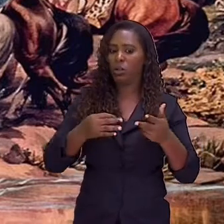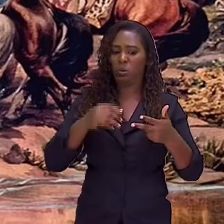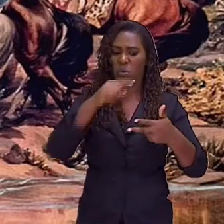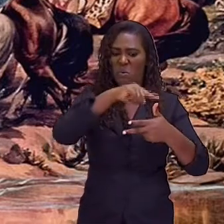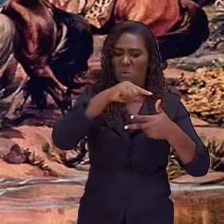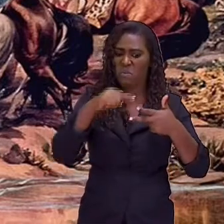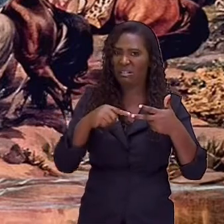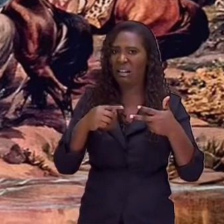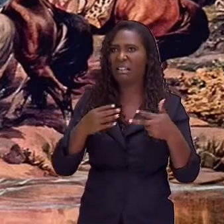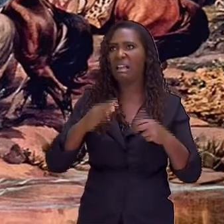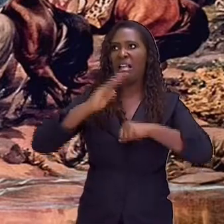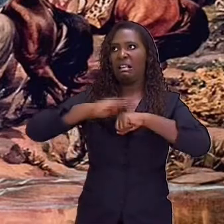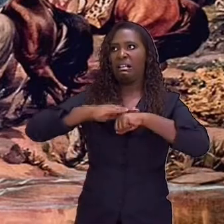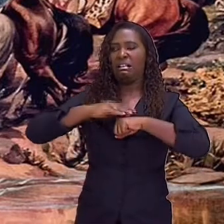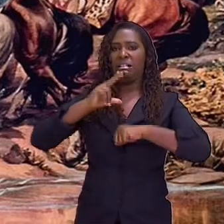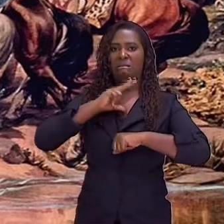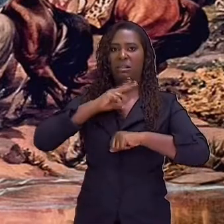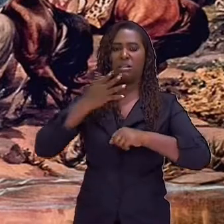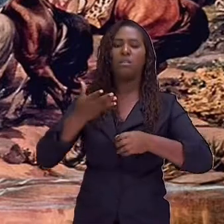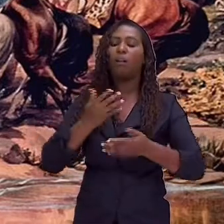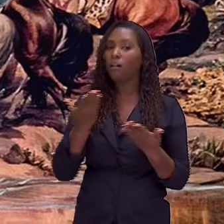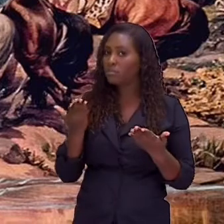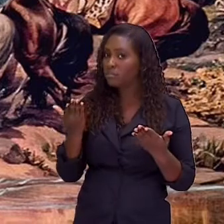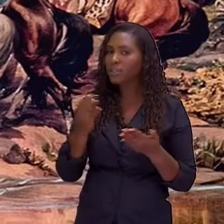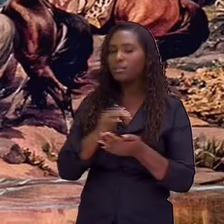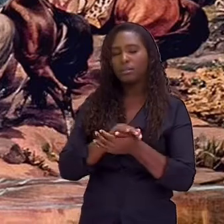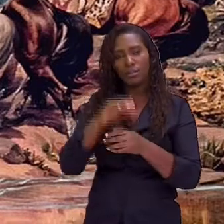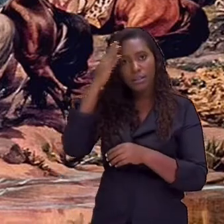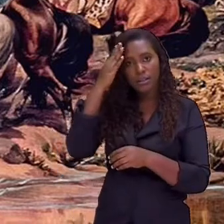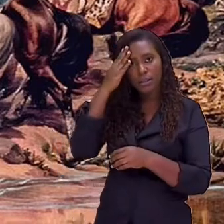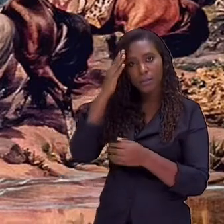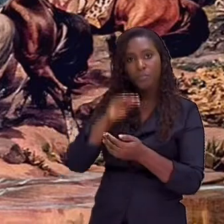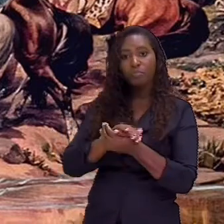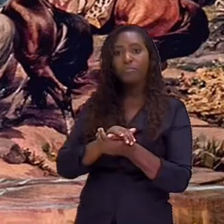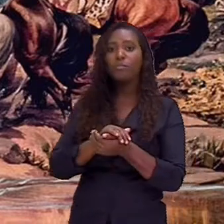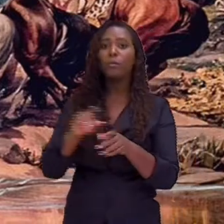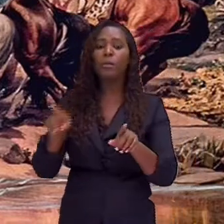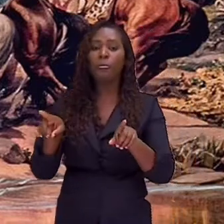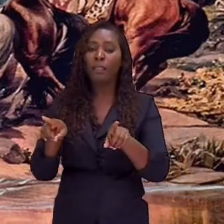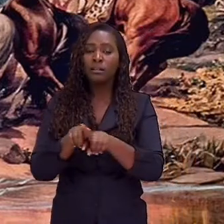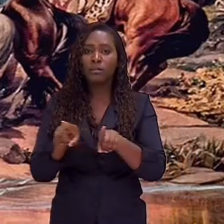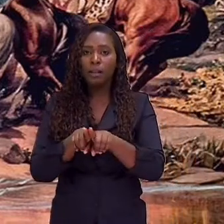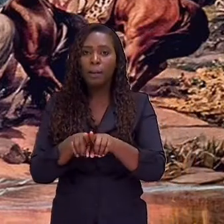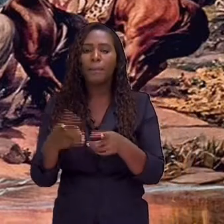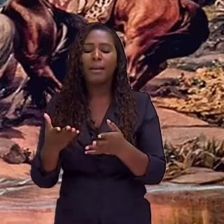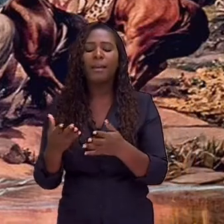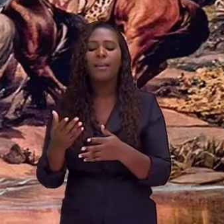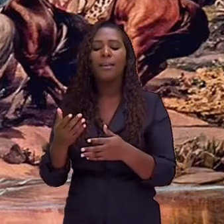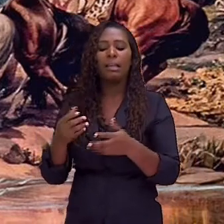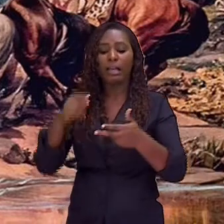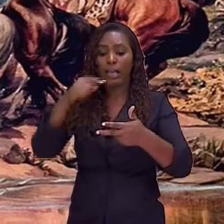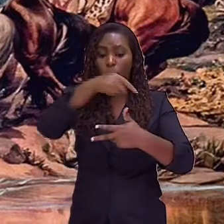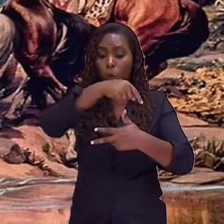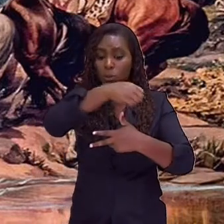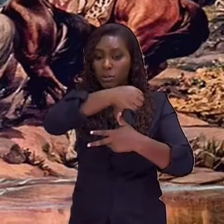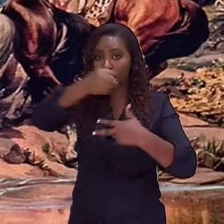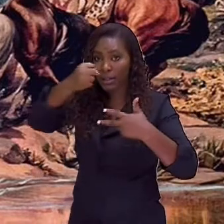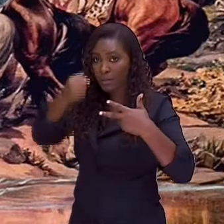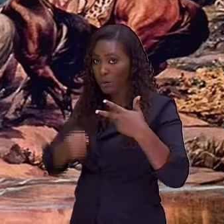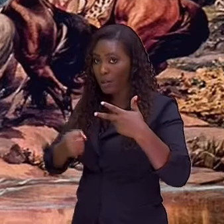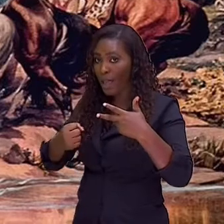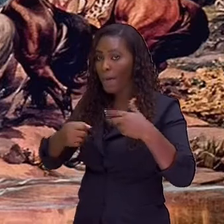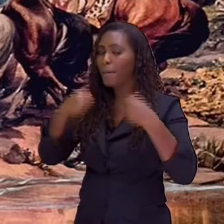pelo decurso do tempo, fazerem-se inimigos e que estes sigam de mãos